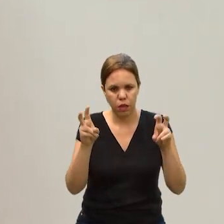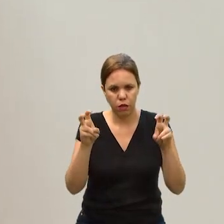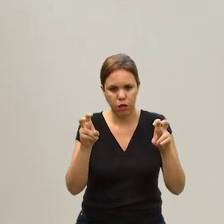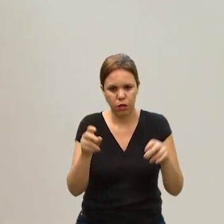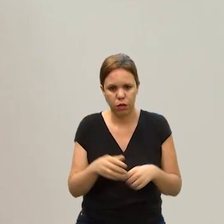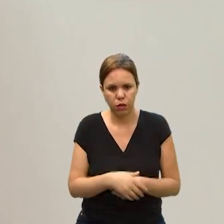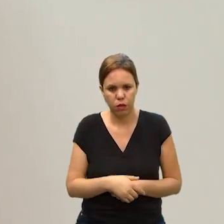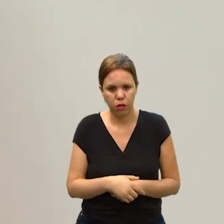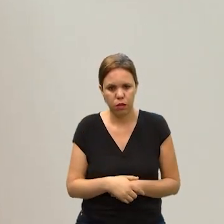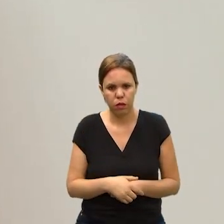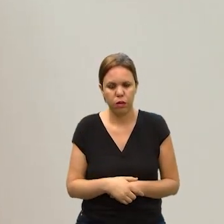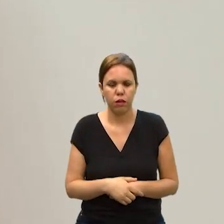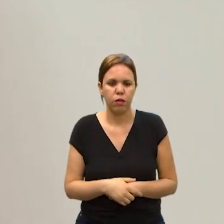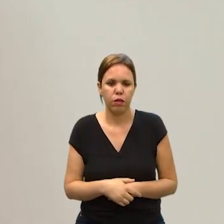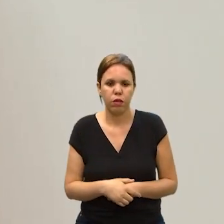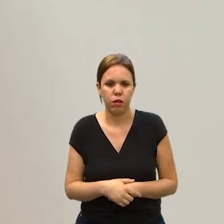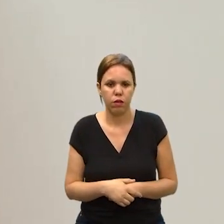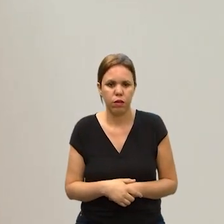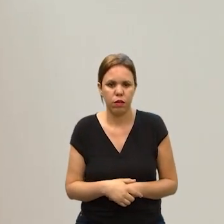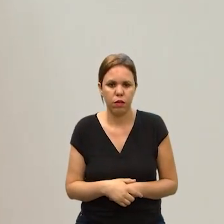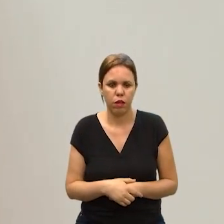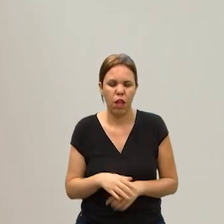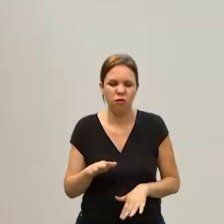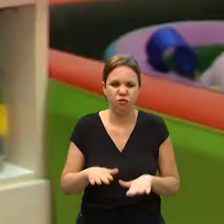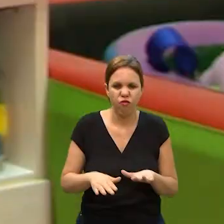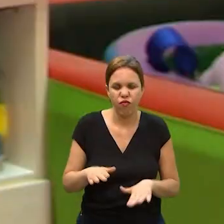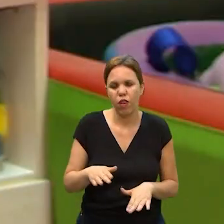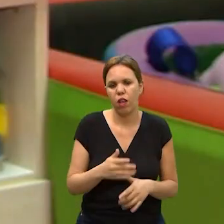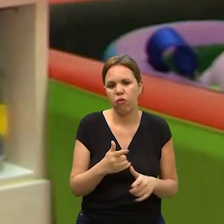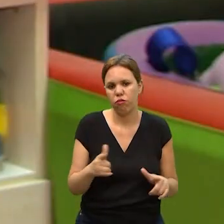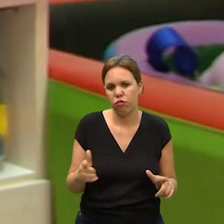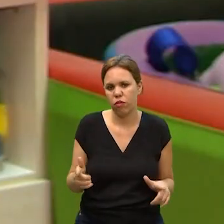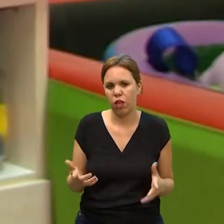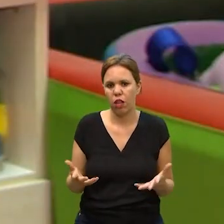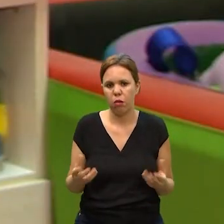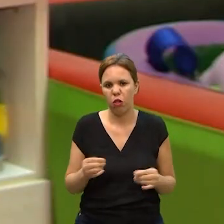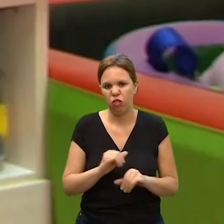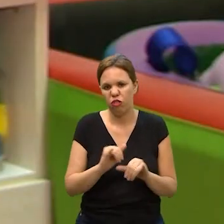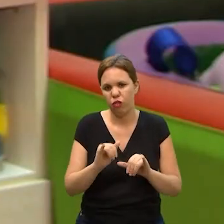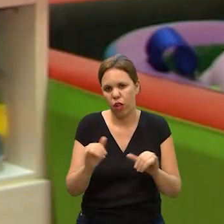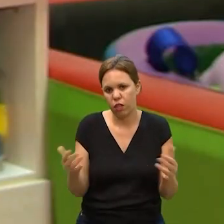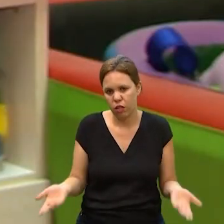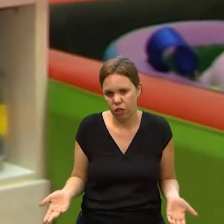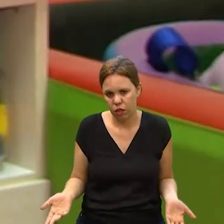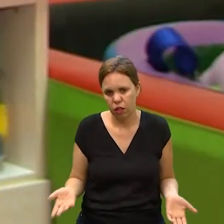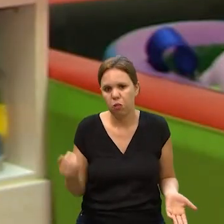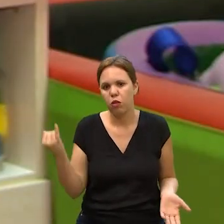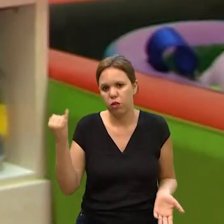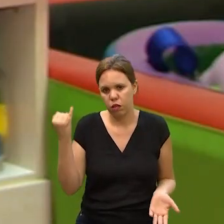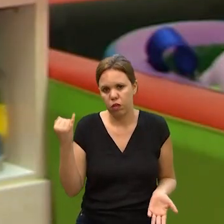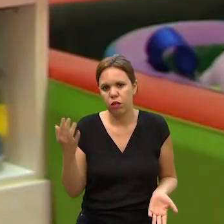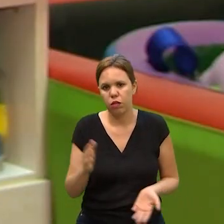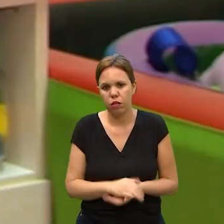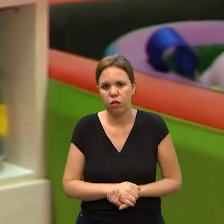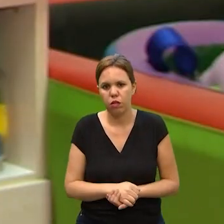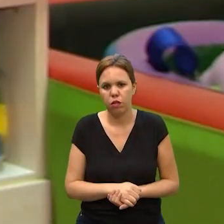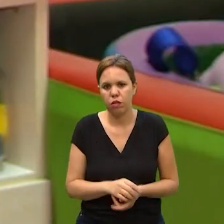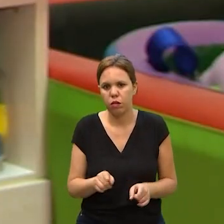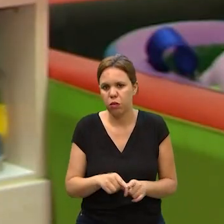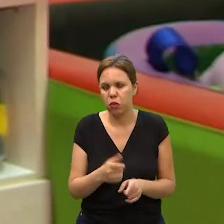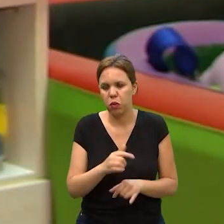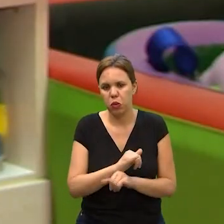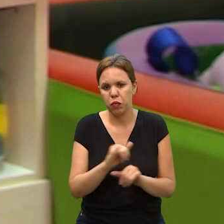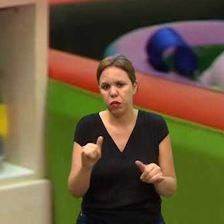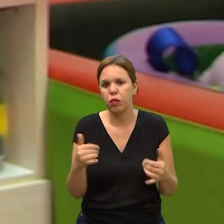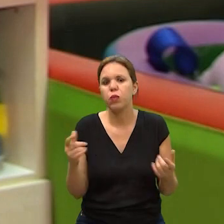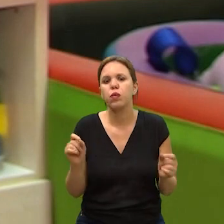não tem tanta divulgação. Eu acho muito importante. Além de não ter divulgação, o que nós observamos, até